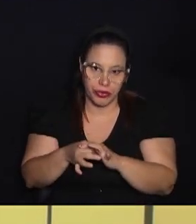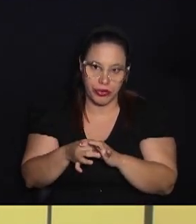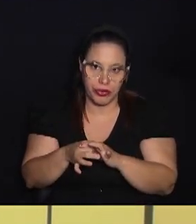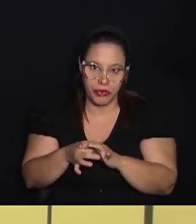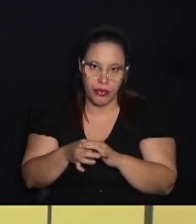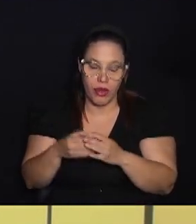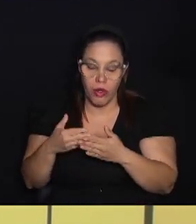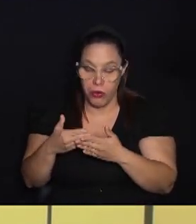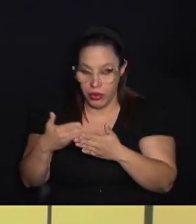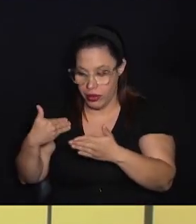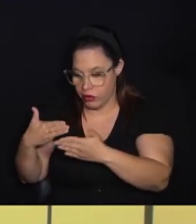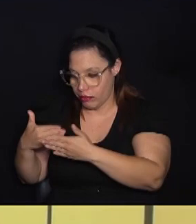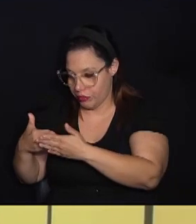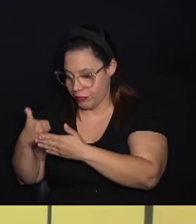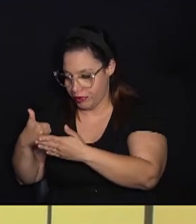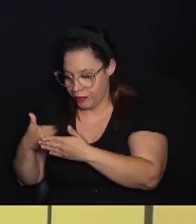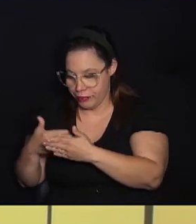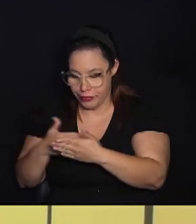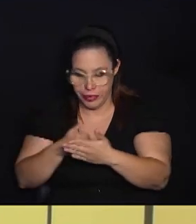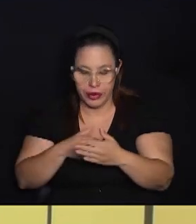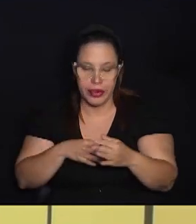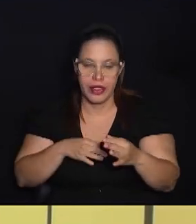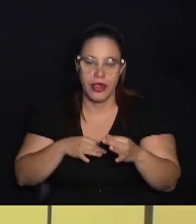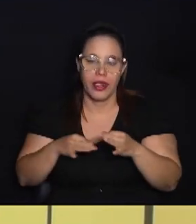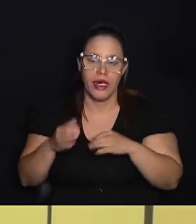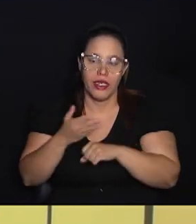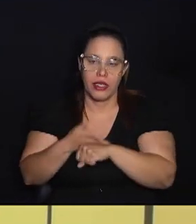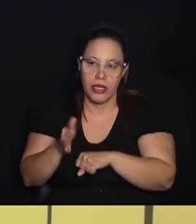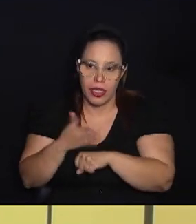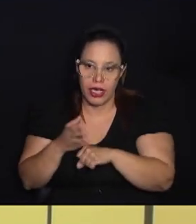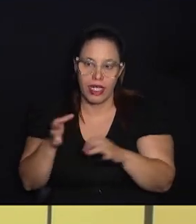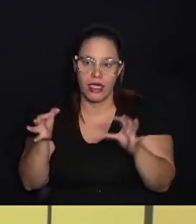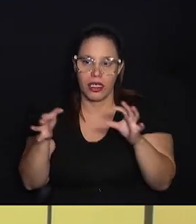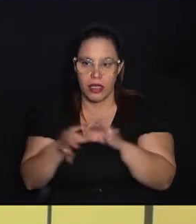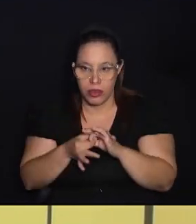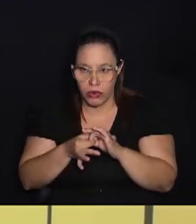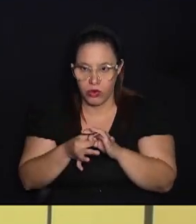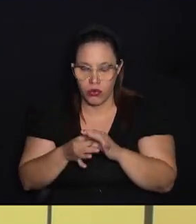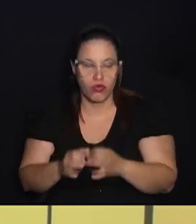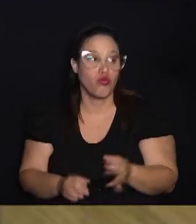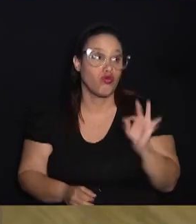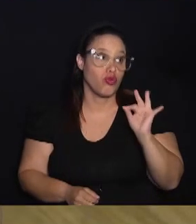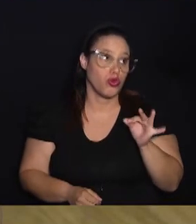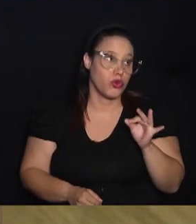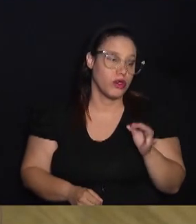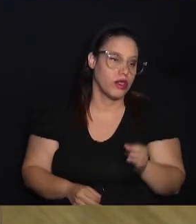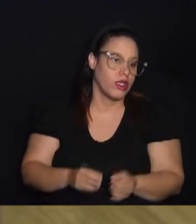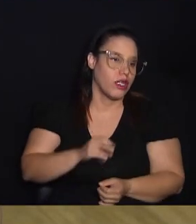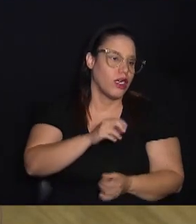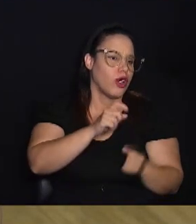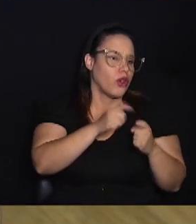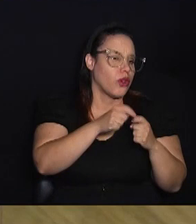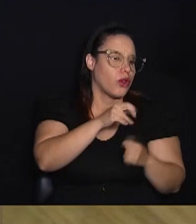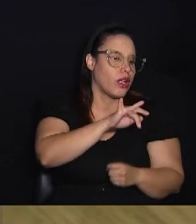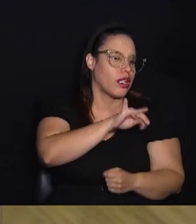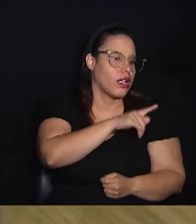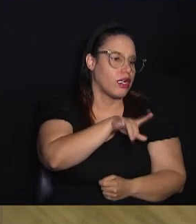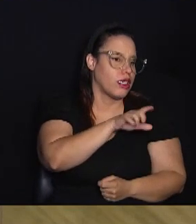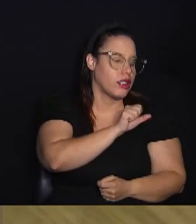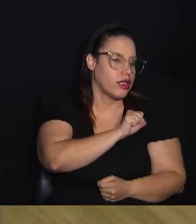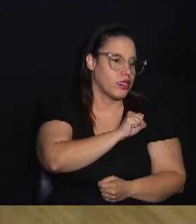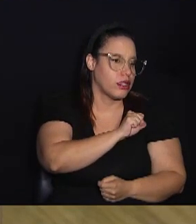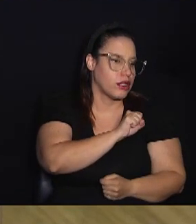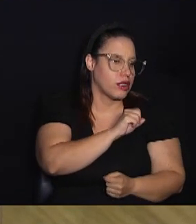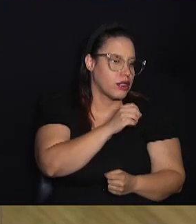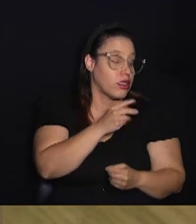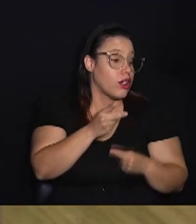exclui as outras práticas ela integra muito bem é isso Tá certo agora Doutora thí Então conta pra gente